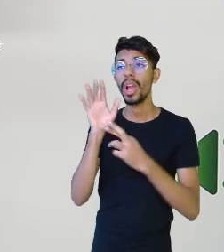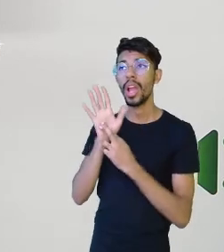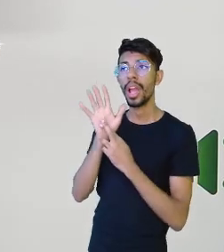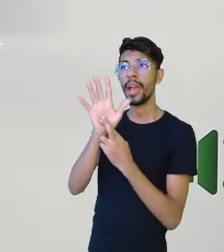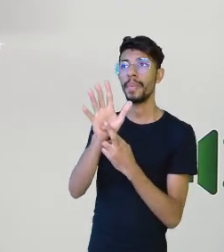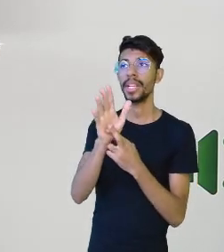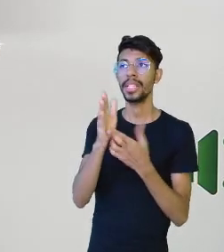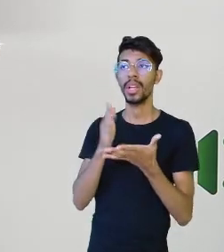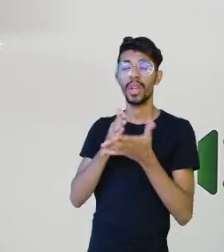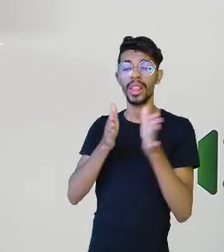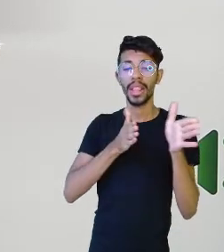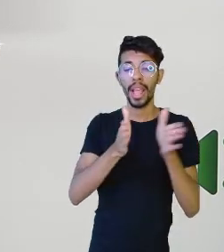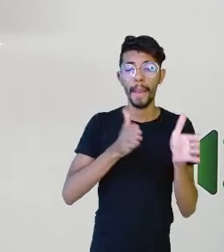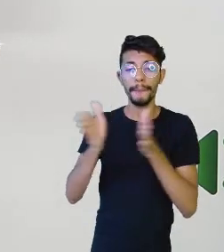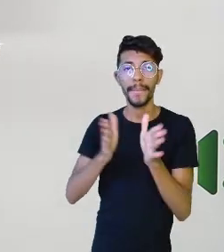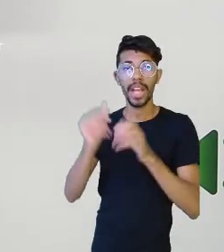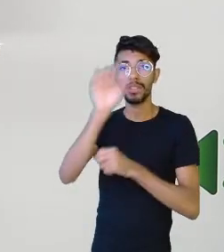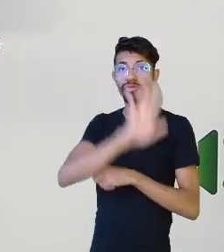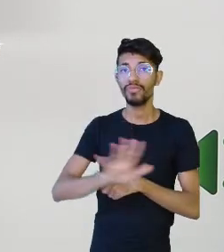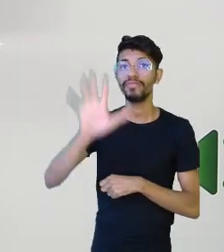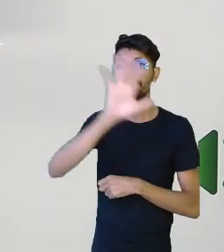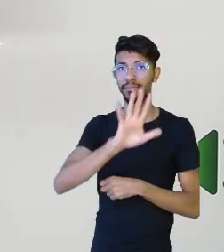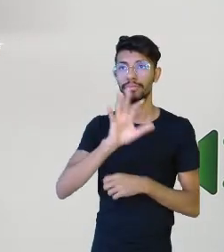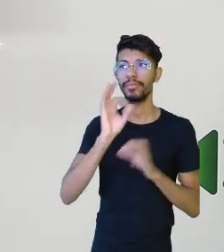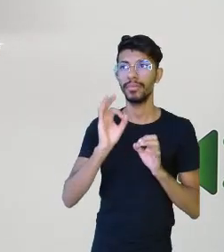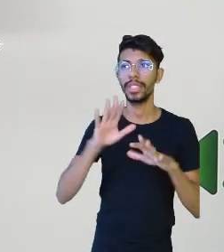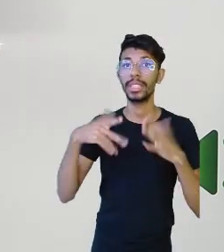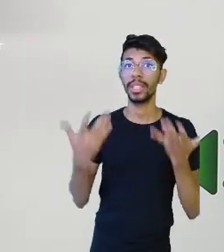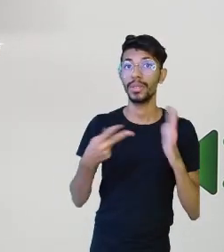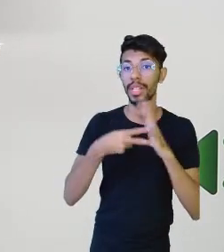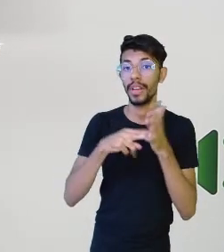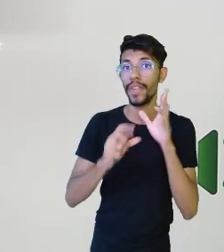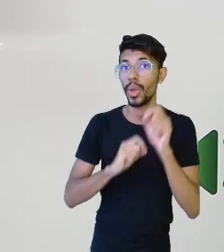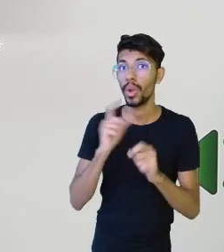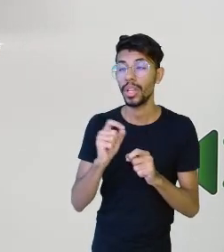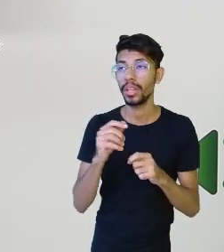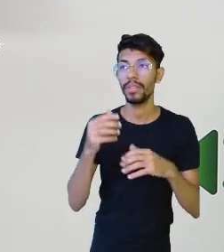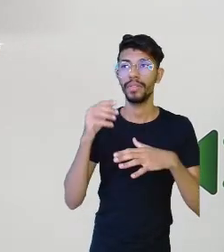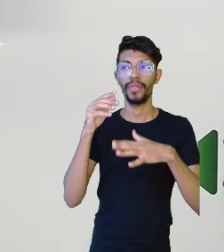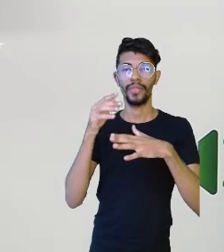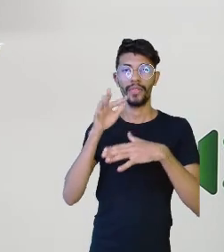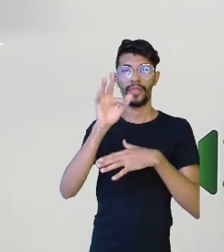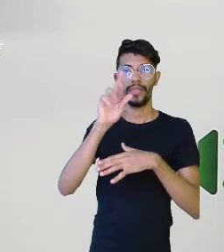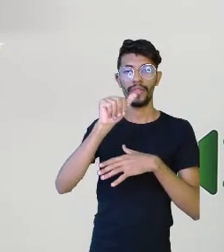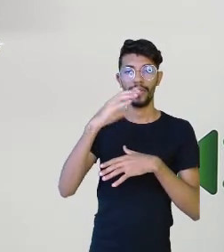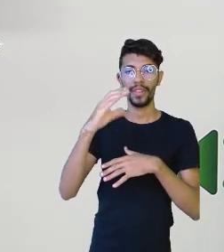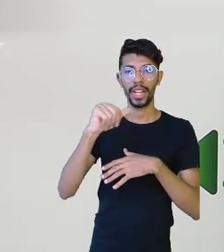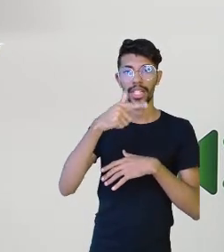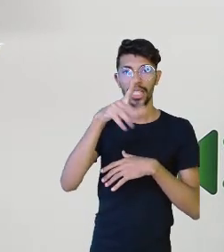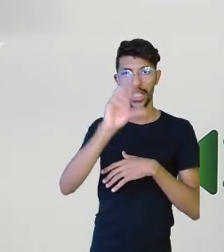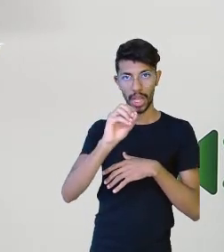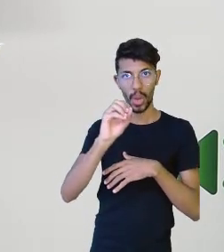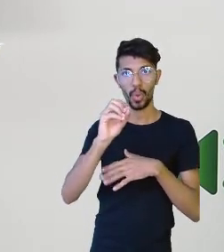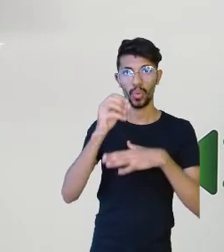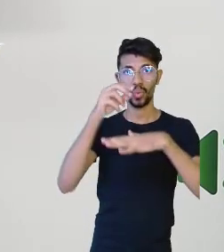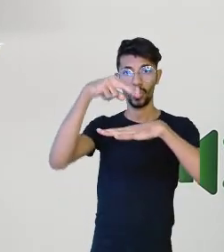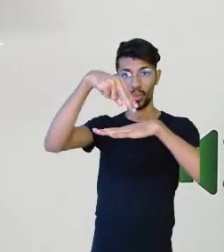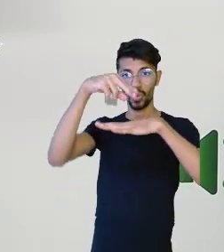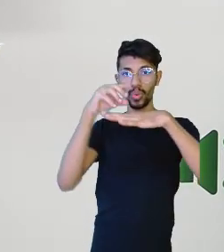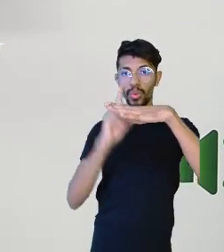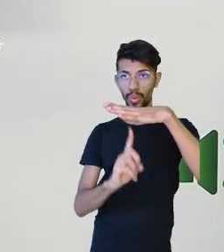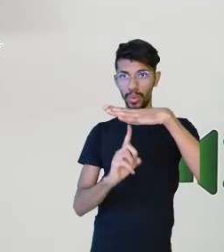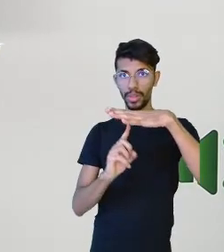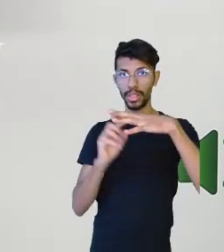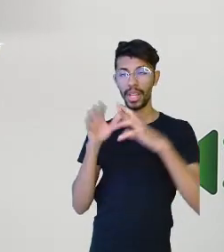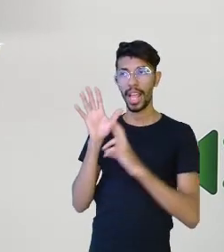das partes de um todo. Ou seja, a fração ela